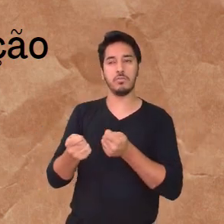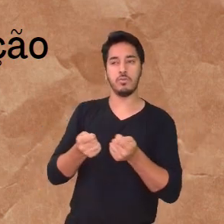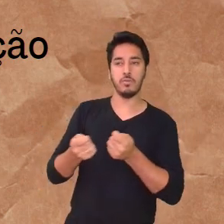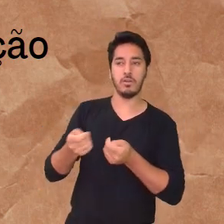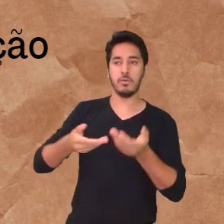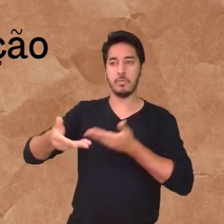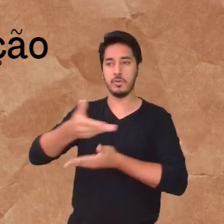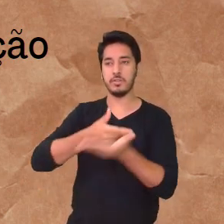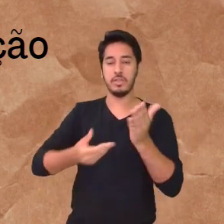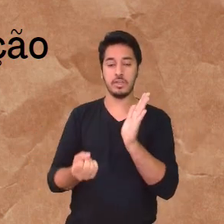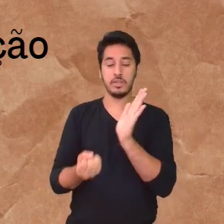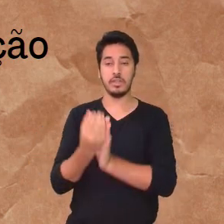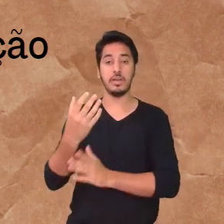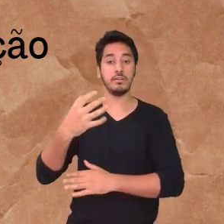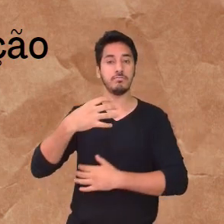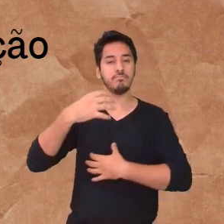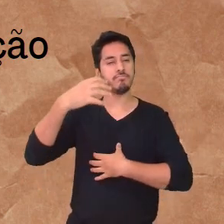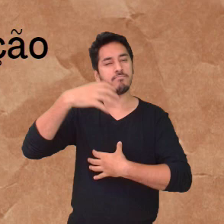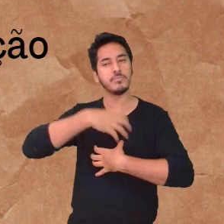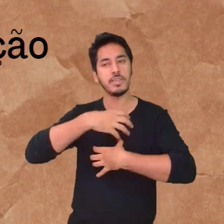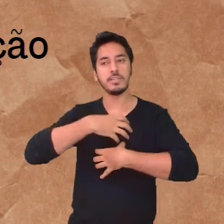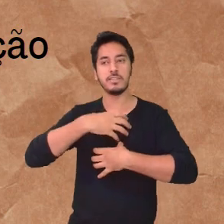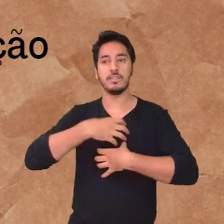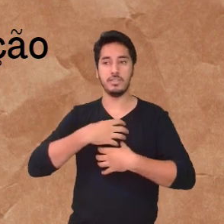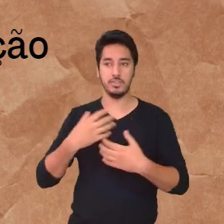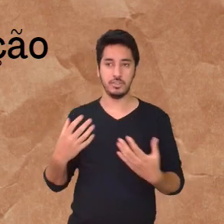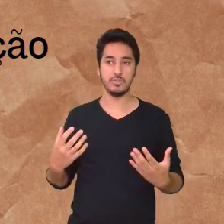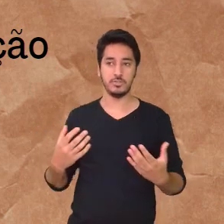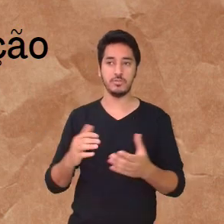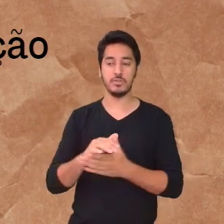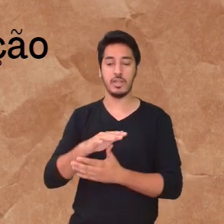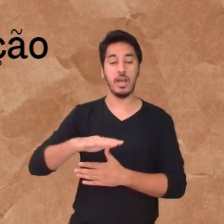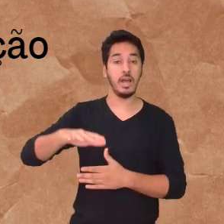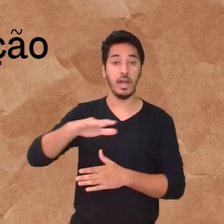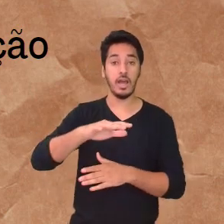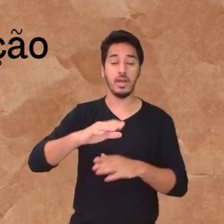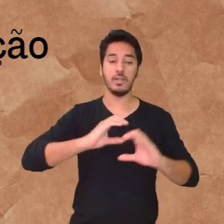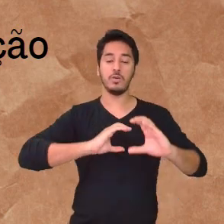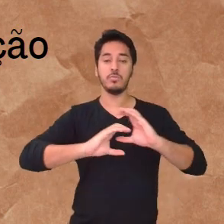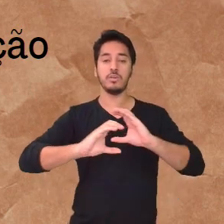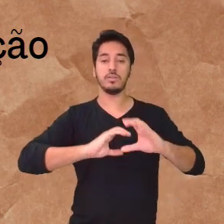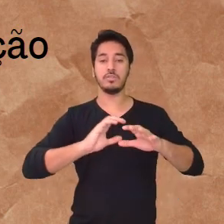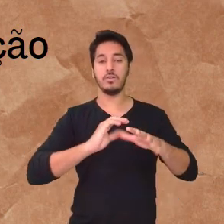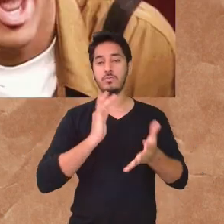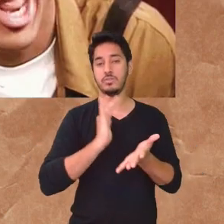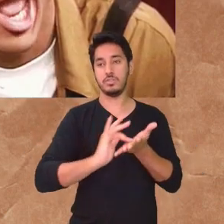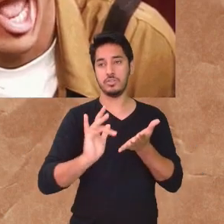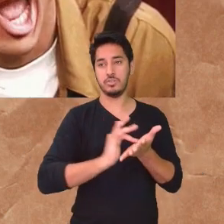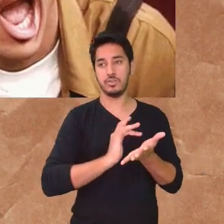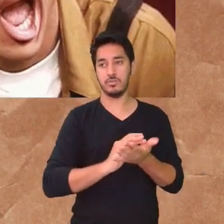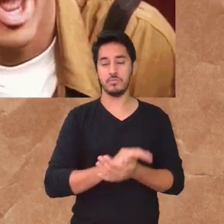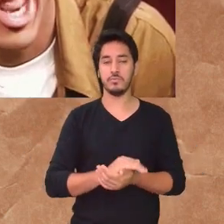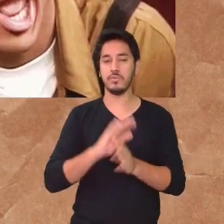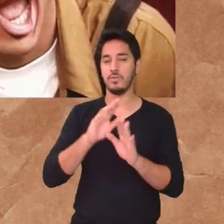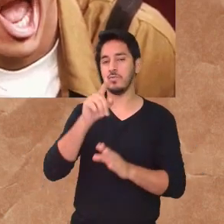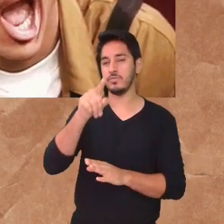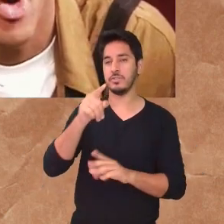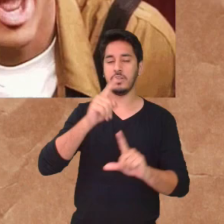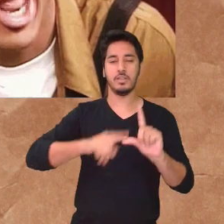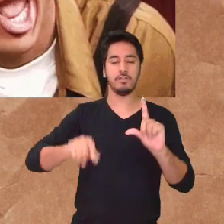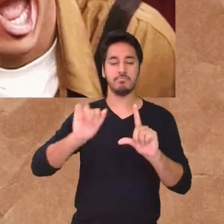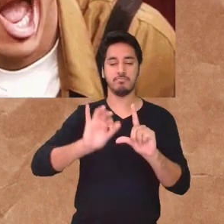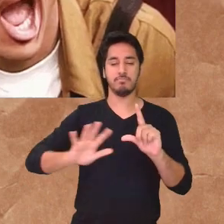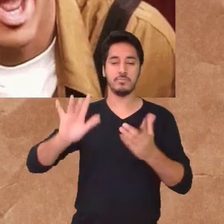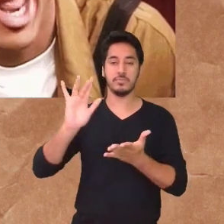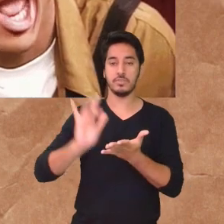compartilhar e criar sentido eficazmente no âmbito crescente dos canais de comunicação digital. Então, quando você está em letramento